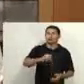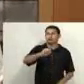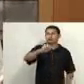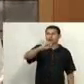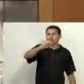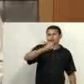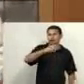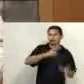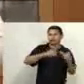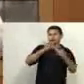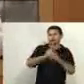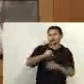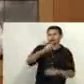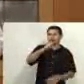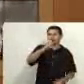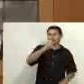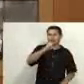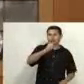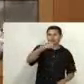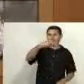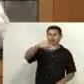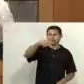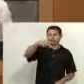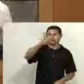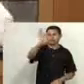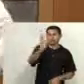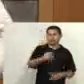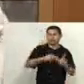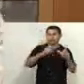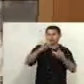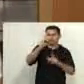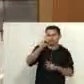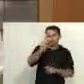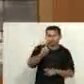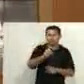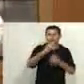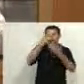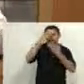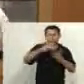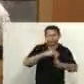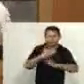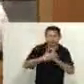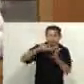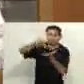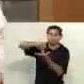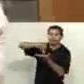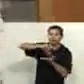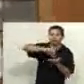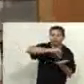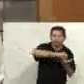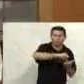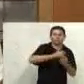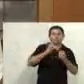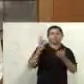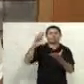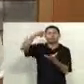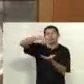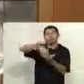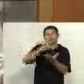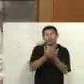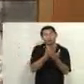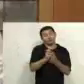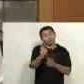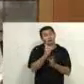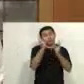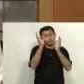15,87%. Parabéns ao Polo de Andradas pela resposta e agradeço desde já todos os polos que participaram aí dessa